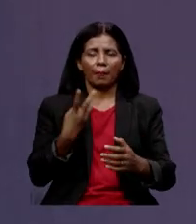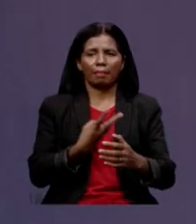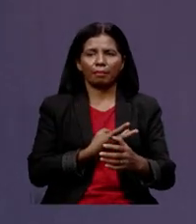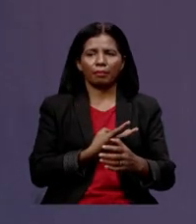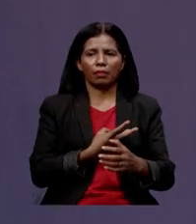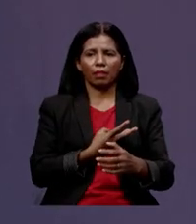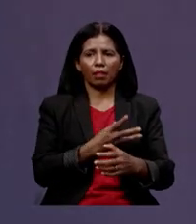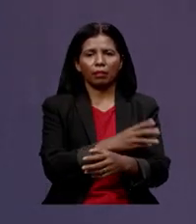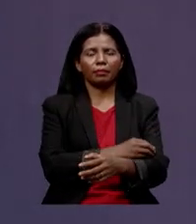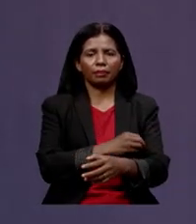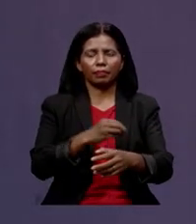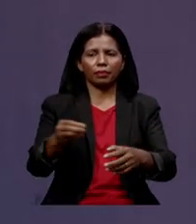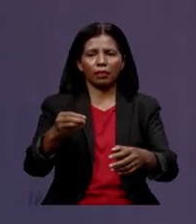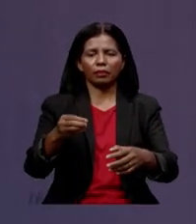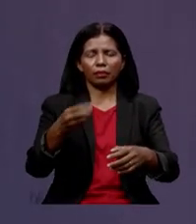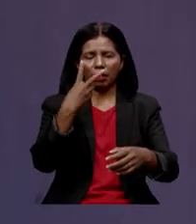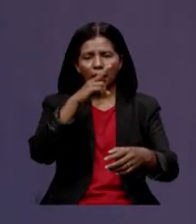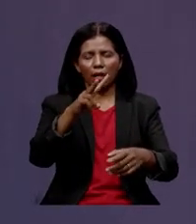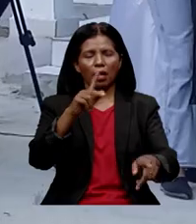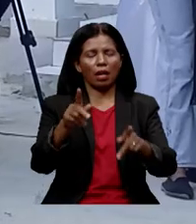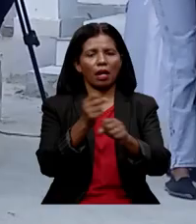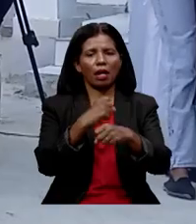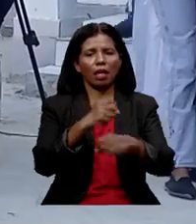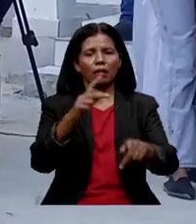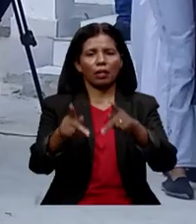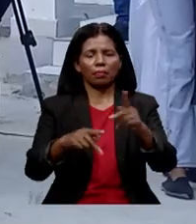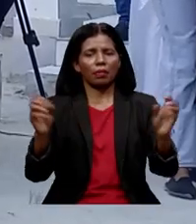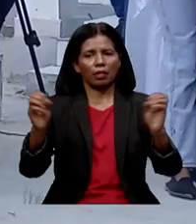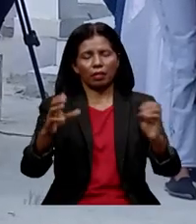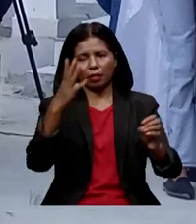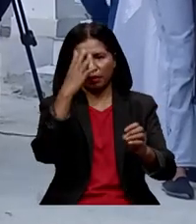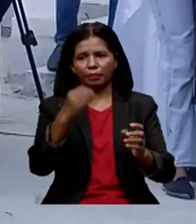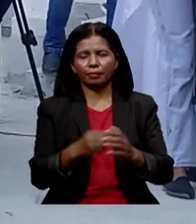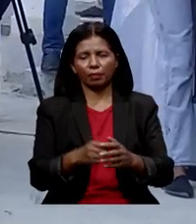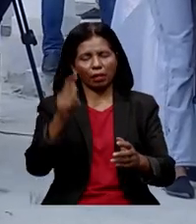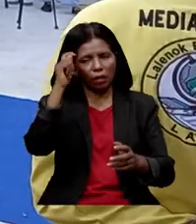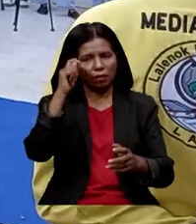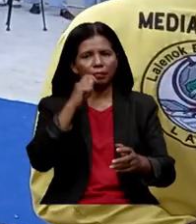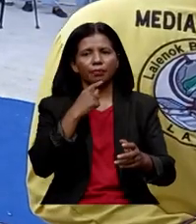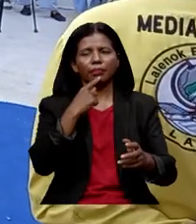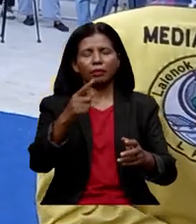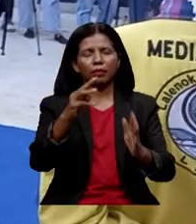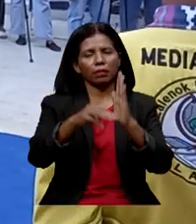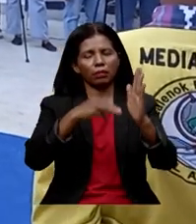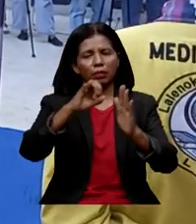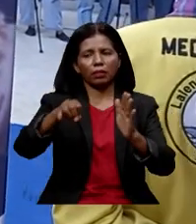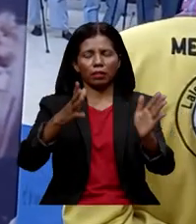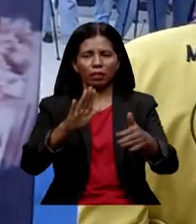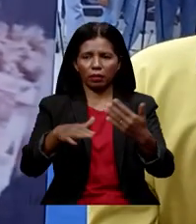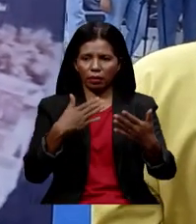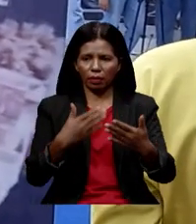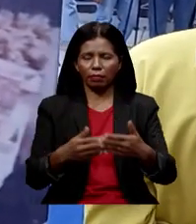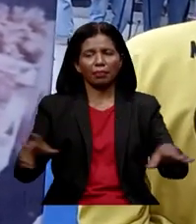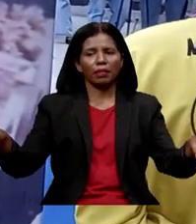de existência Itari, para tu Haluema Latoba. Ex-presidente da República, Taur Matanrua, que atuir papel média no jornal Estacira Mos,